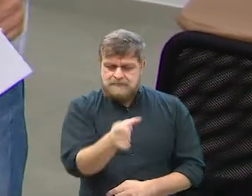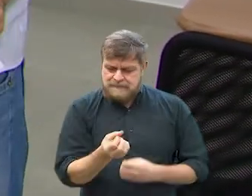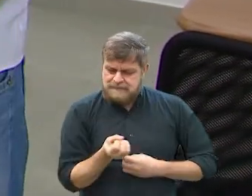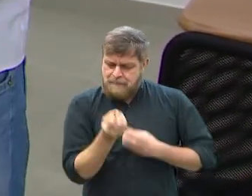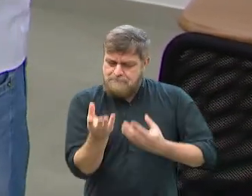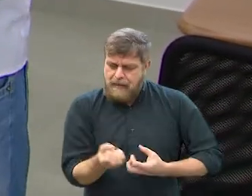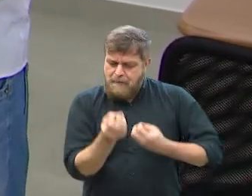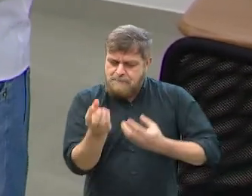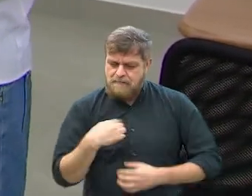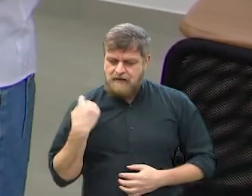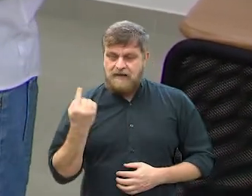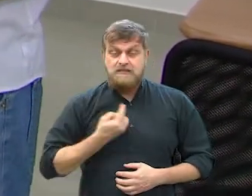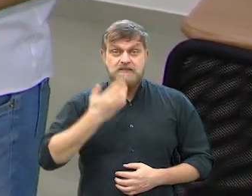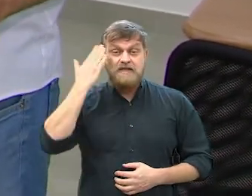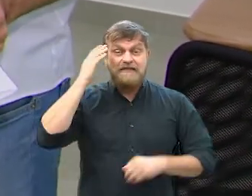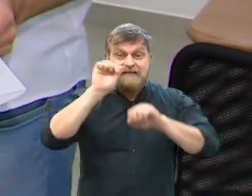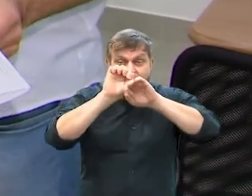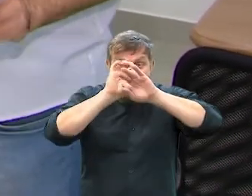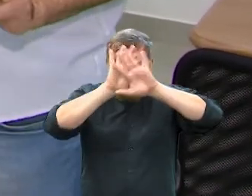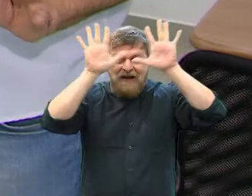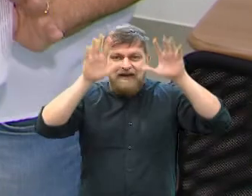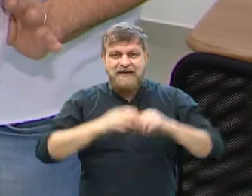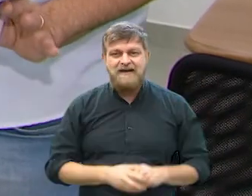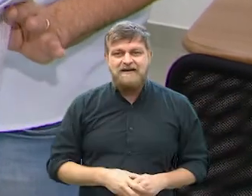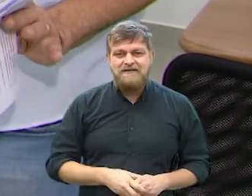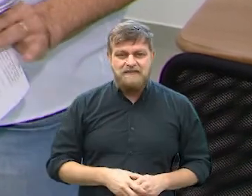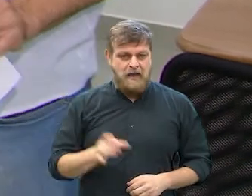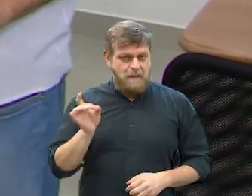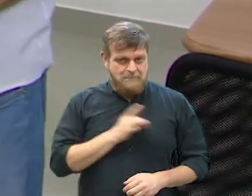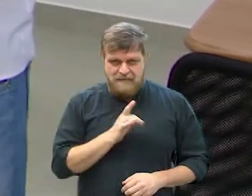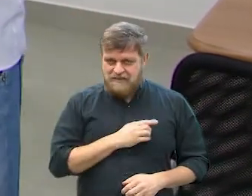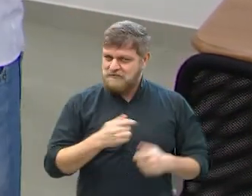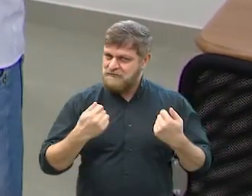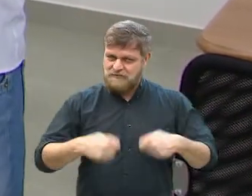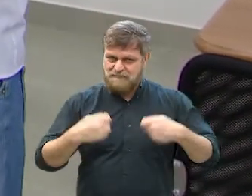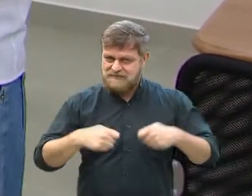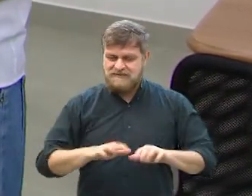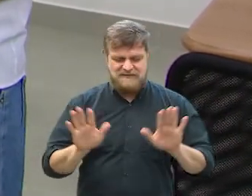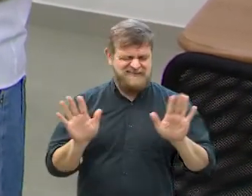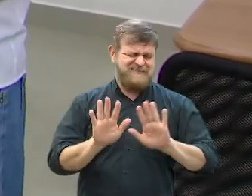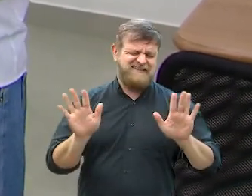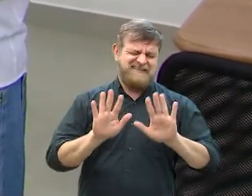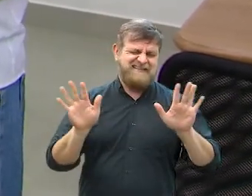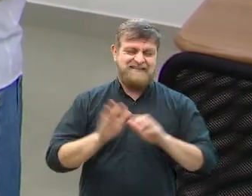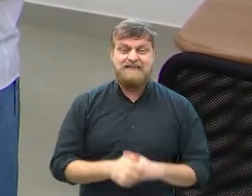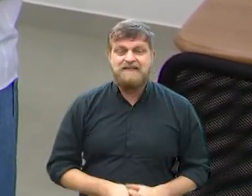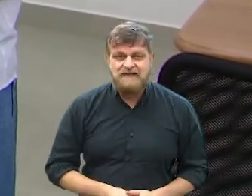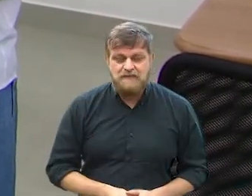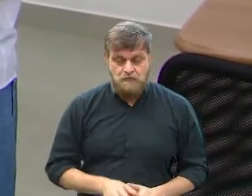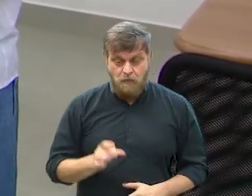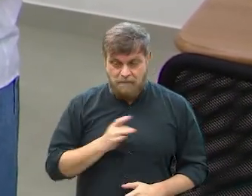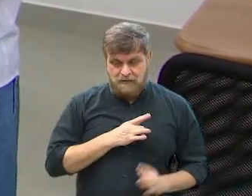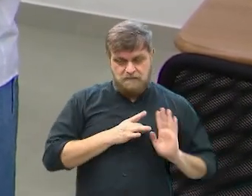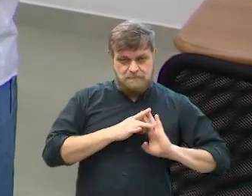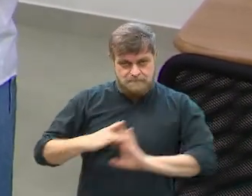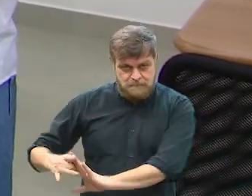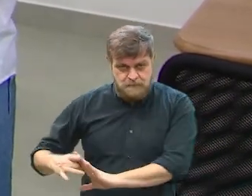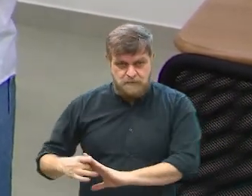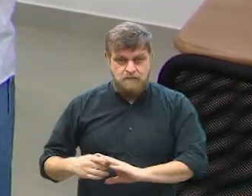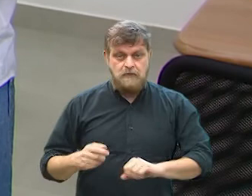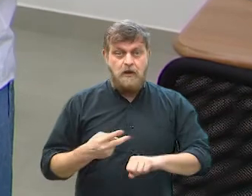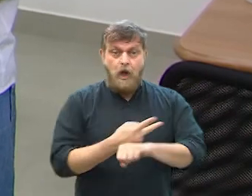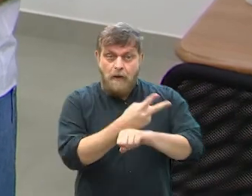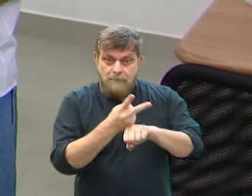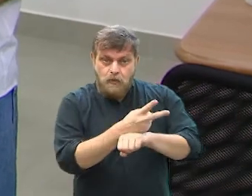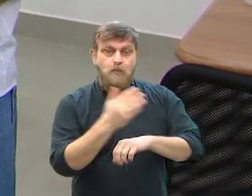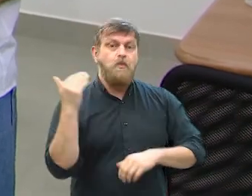alguns esclarecimentos para a gente, uma mensagem para todo mundo, não precisa ter medo, né? Não tem, não precisa. Procure a instituição